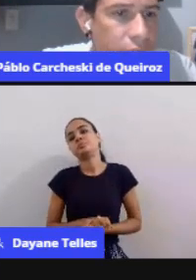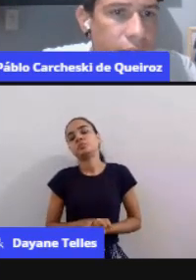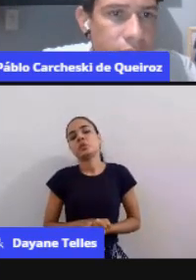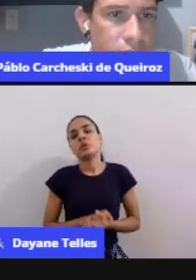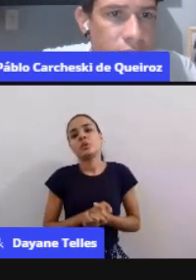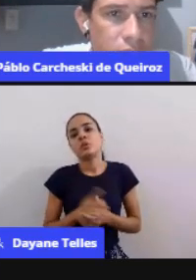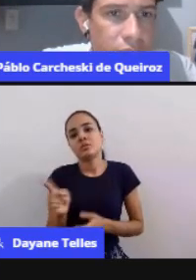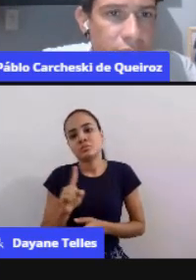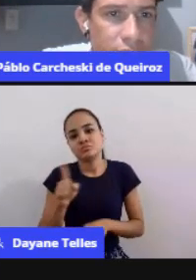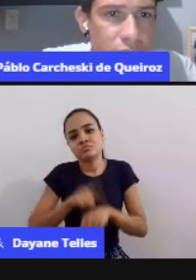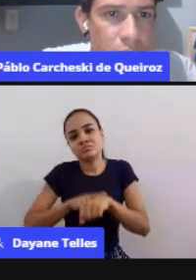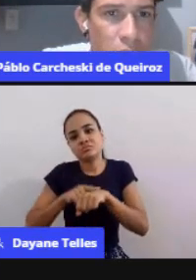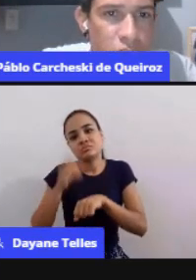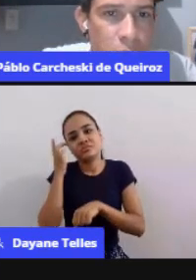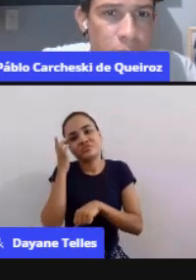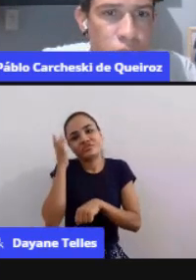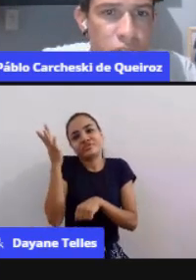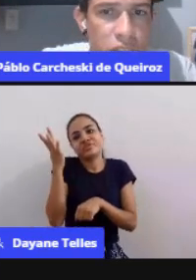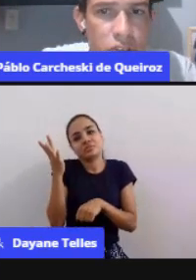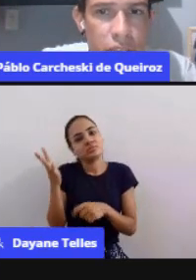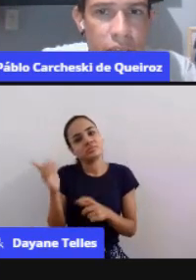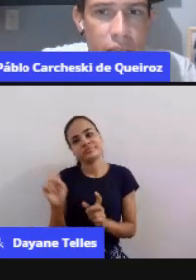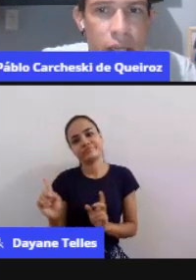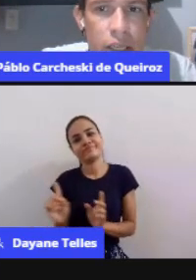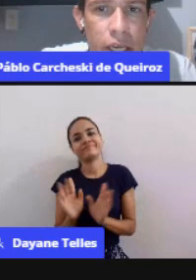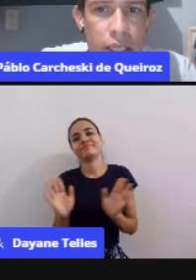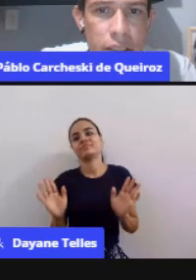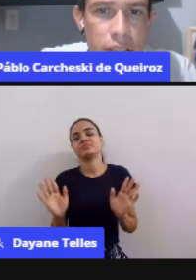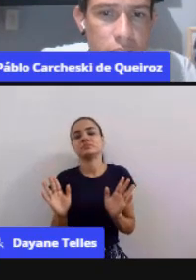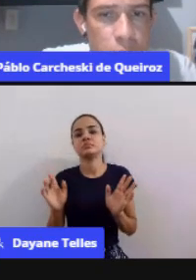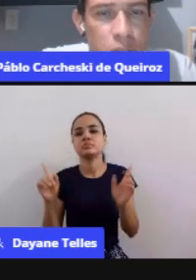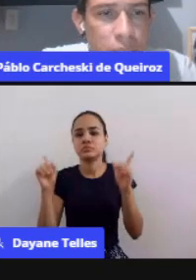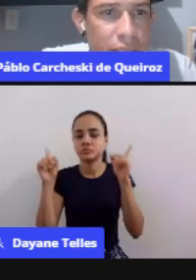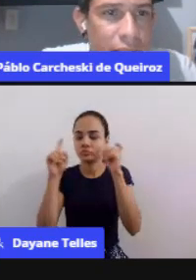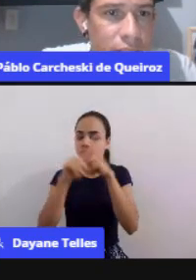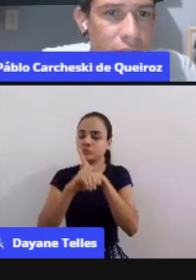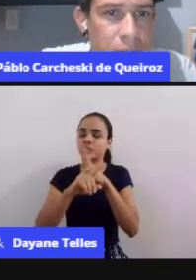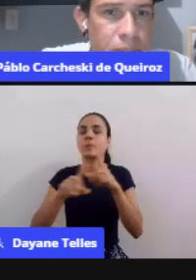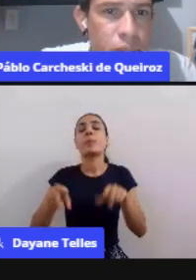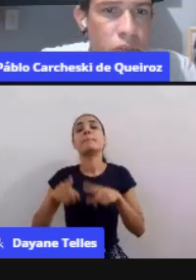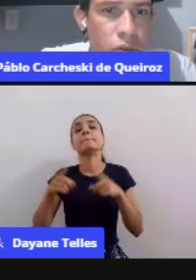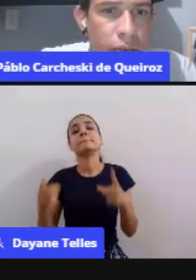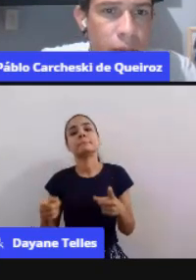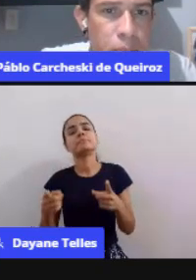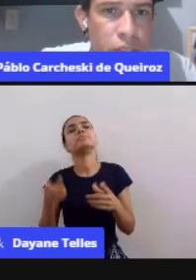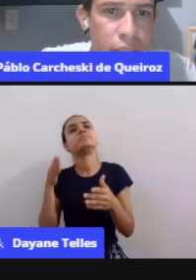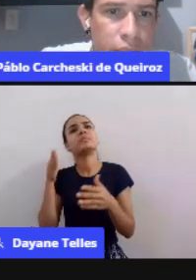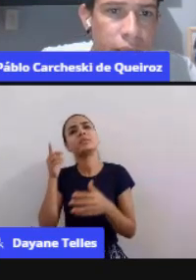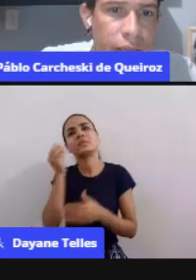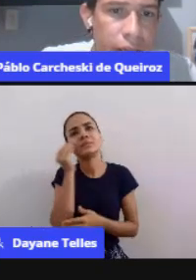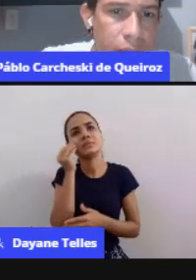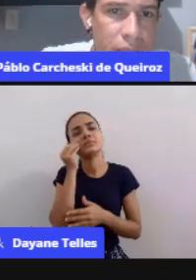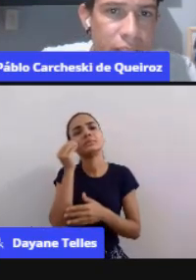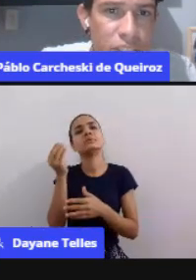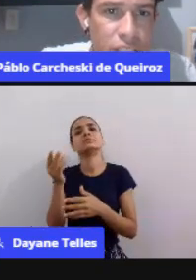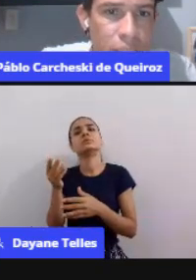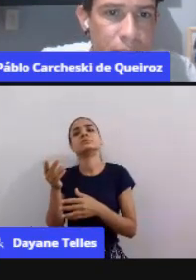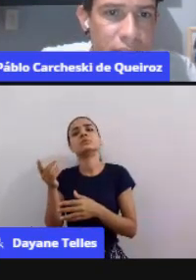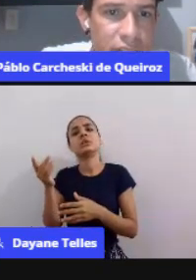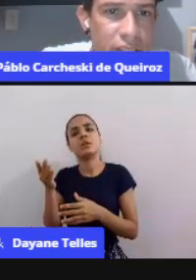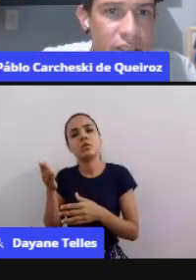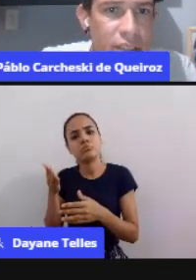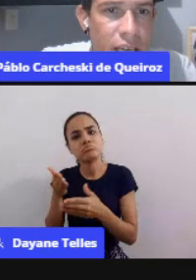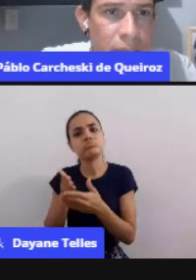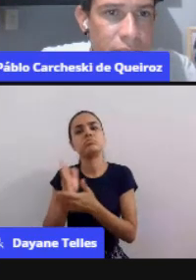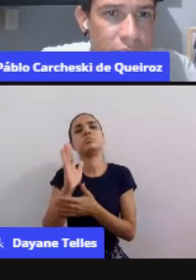aí tentar sair dessa da melhor forma possível, né, e aí dando as possibilidades, né, não é porque a habilidade que está